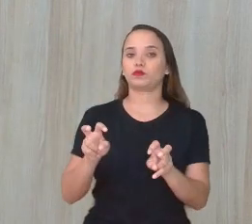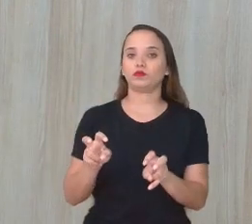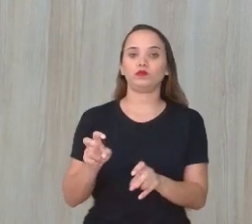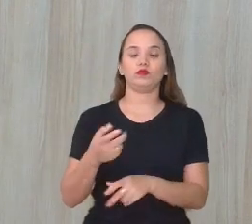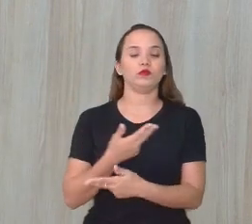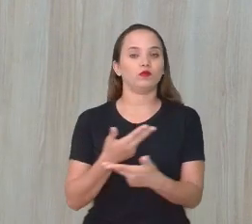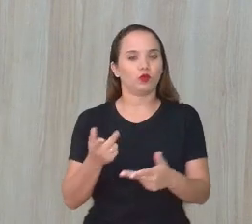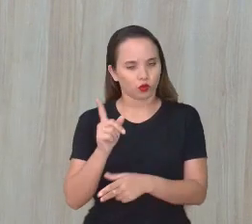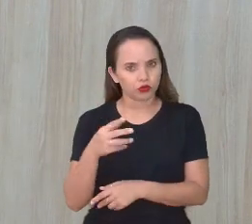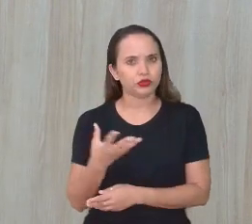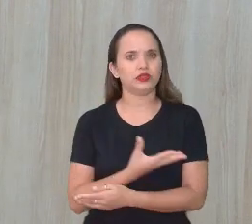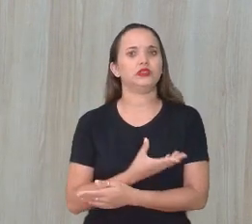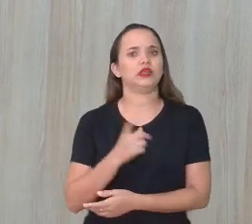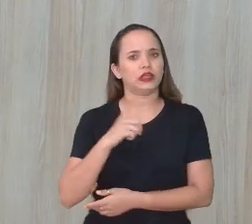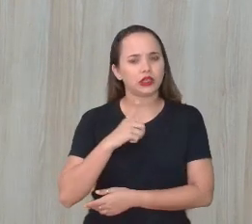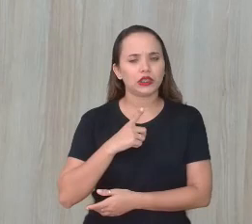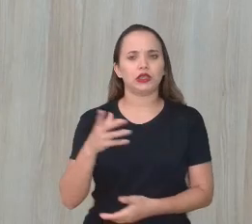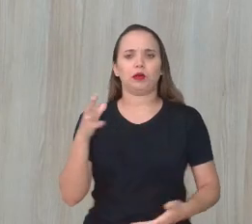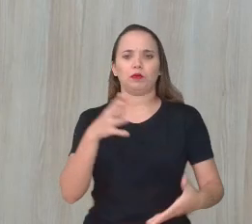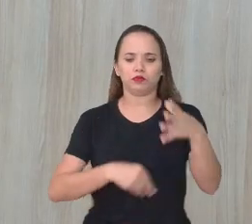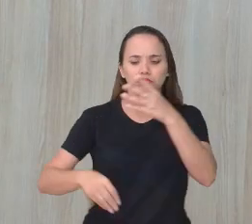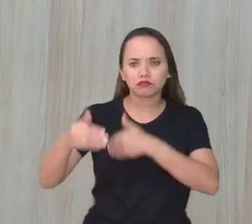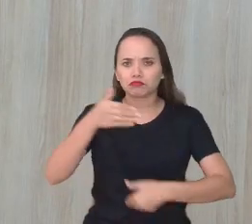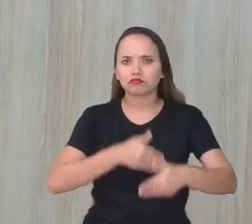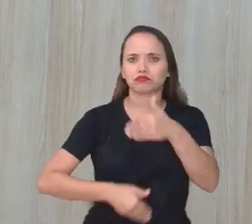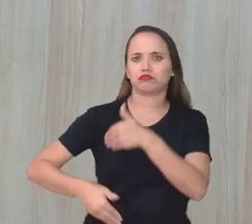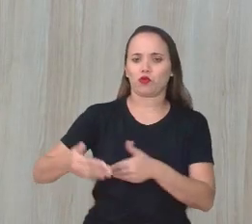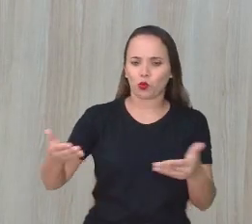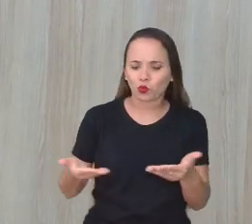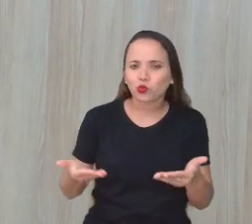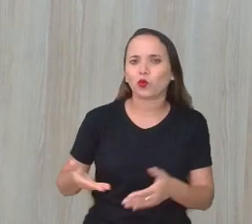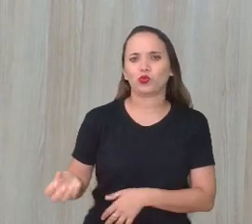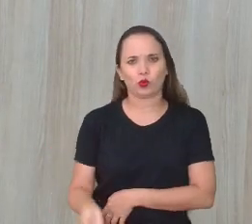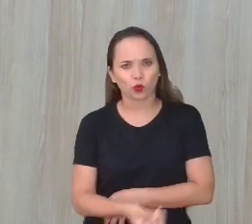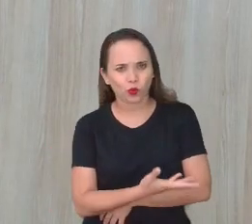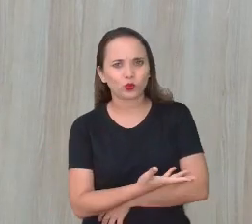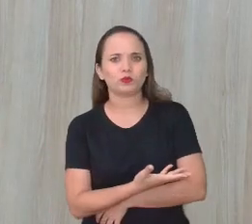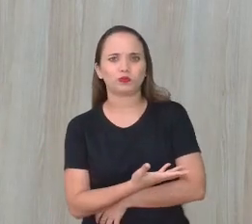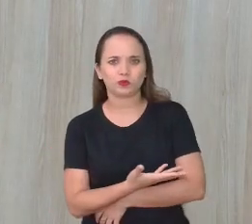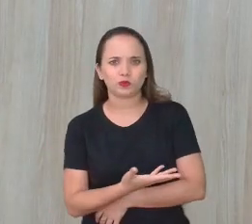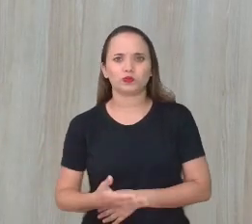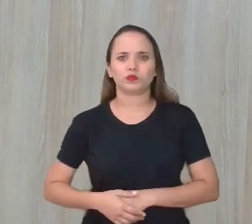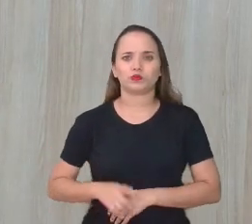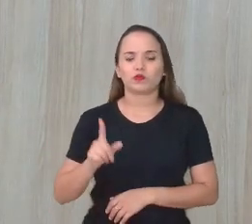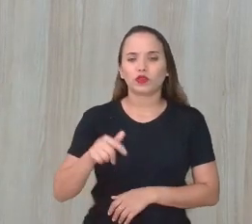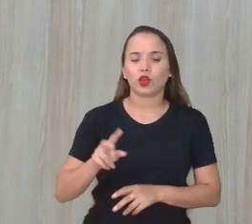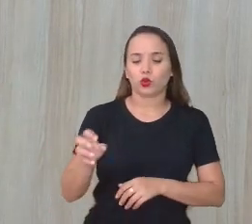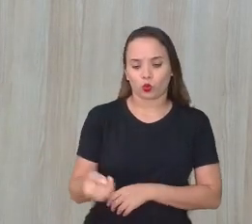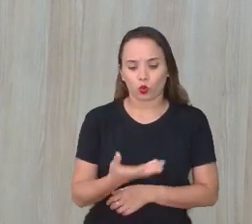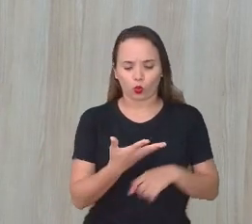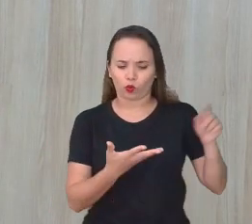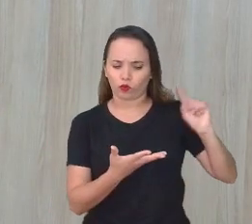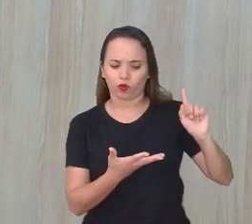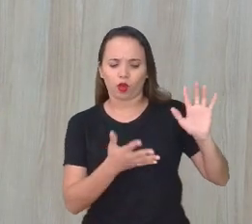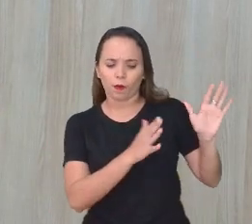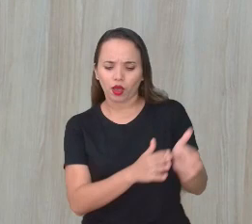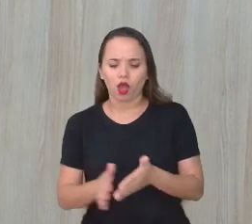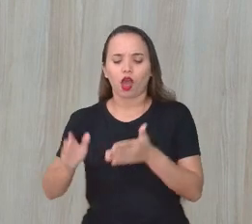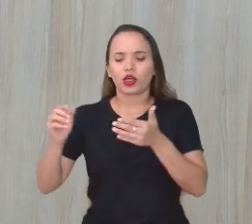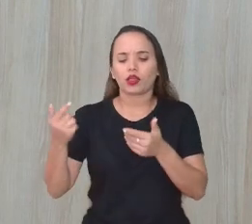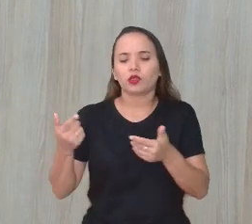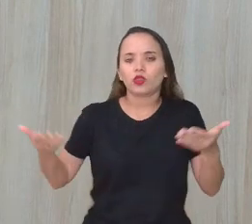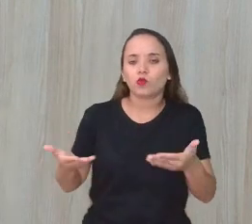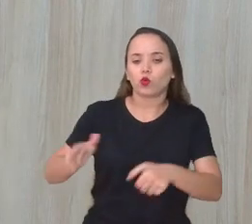é muito contemporâneo, né? Que é da atualidade. E se chama, o tema da nossa aula de hoje